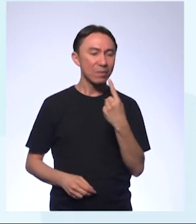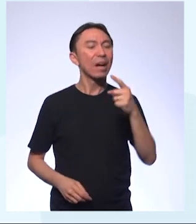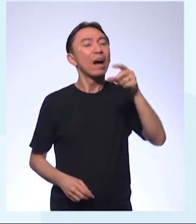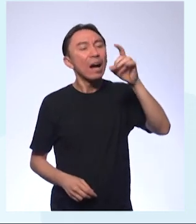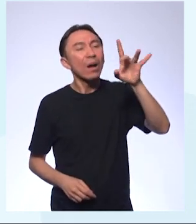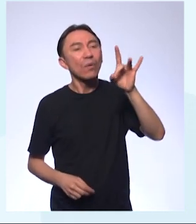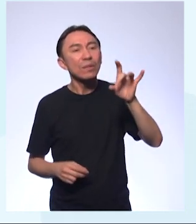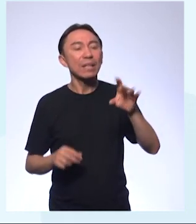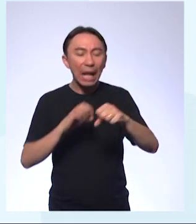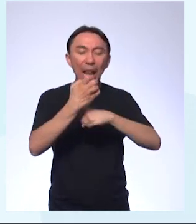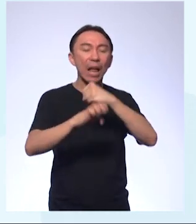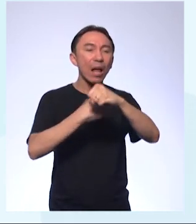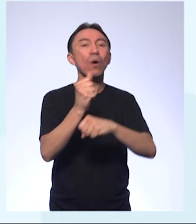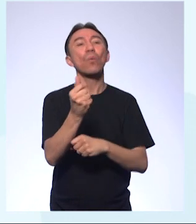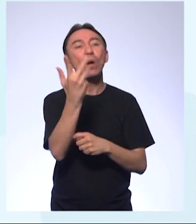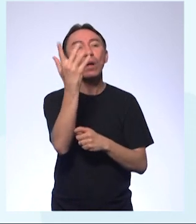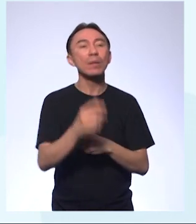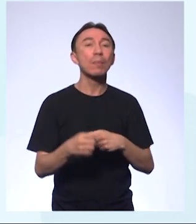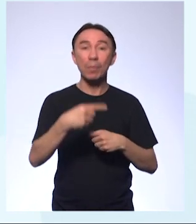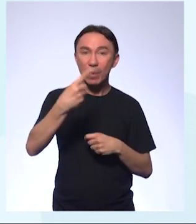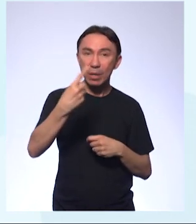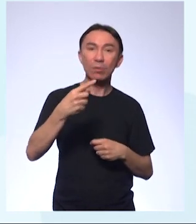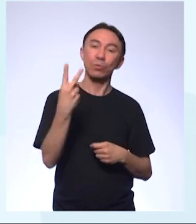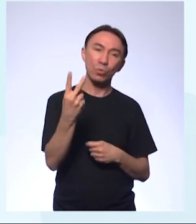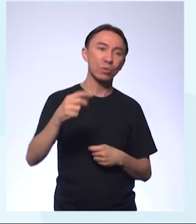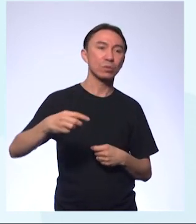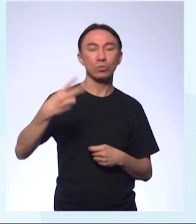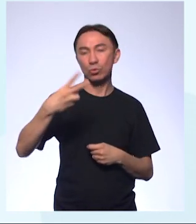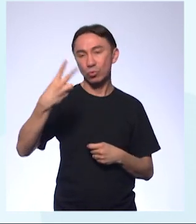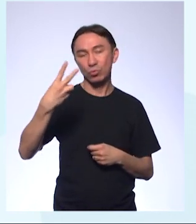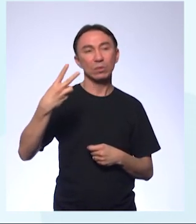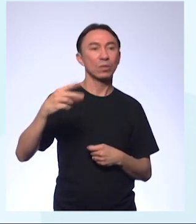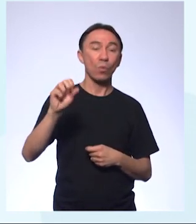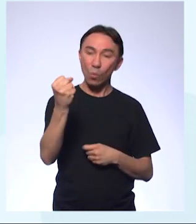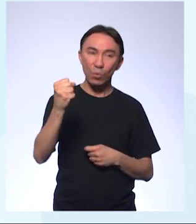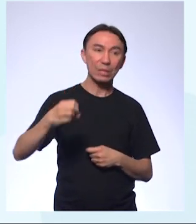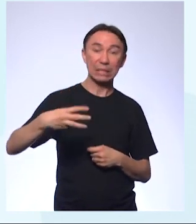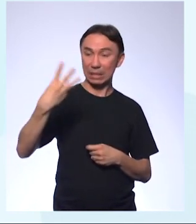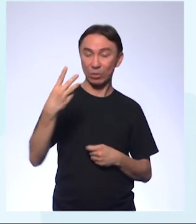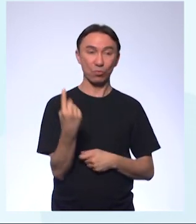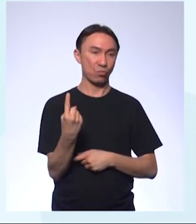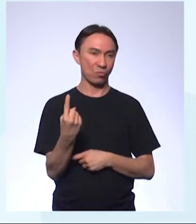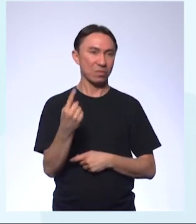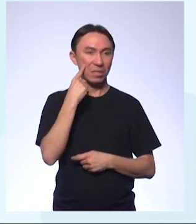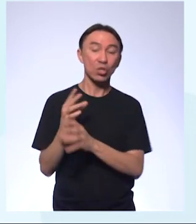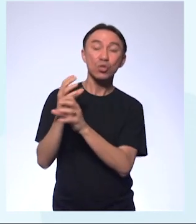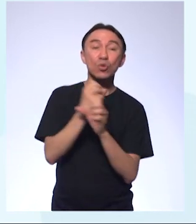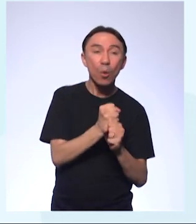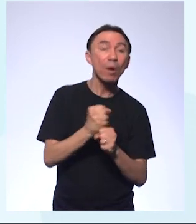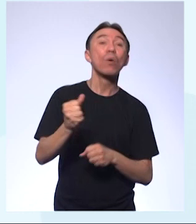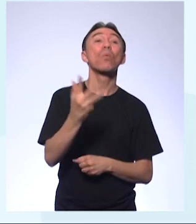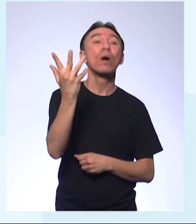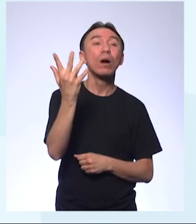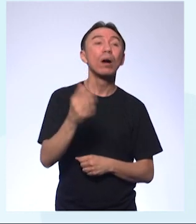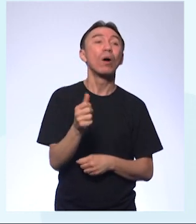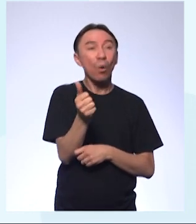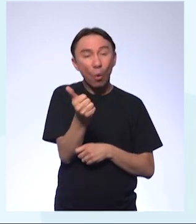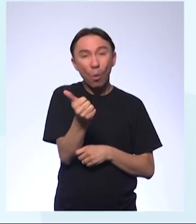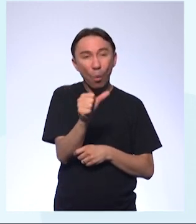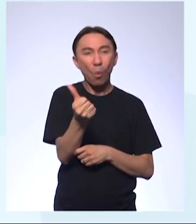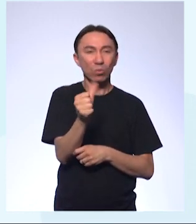se vocês estiverem acompanhando, do ladinho direito tem ali, no sódio, K2, L8,